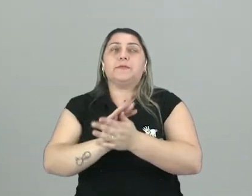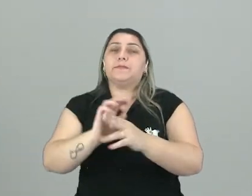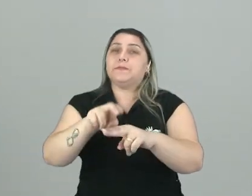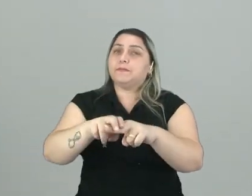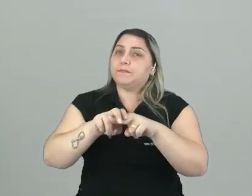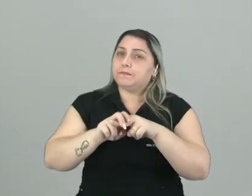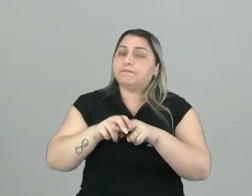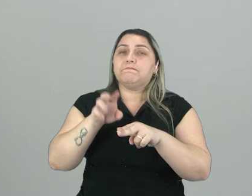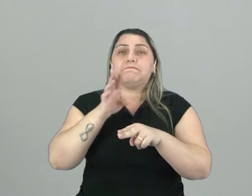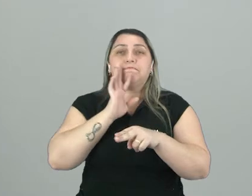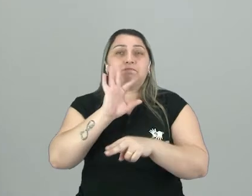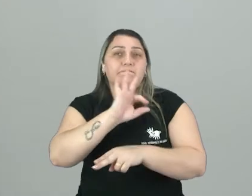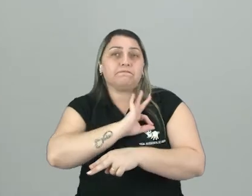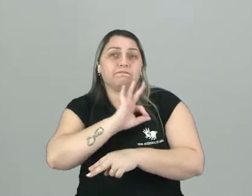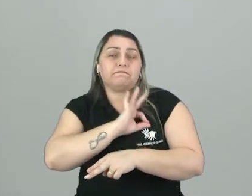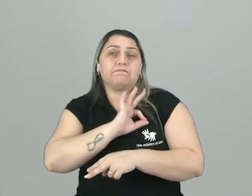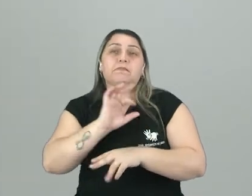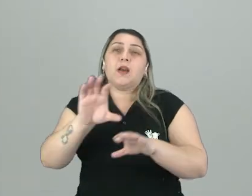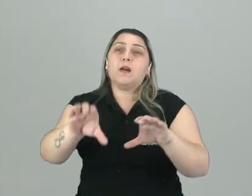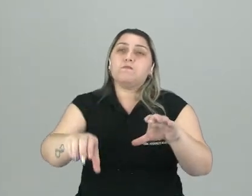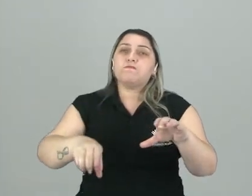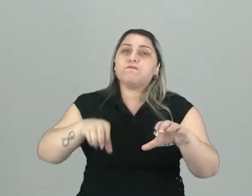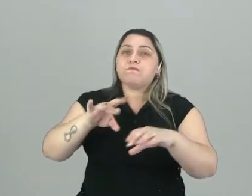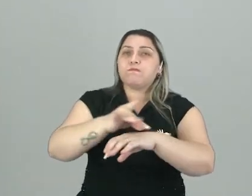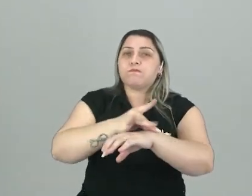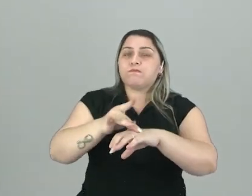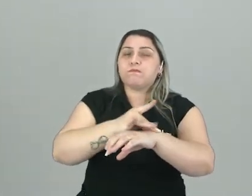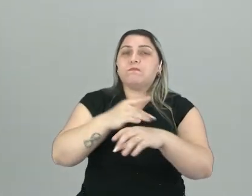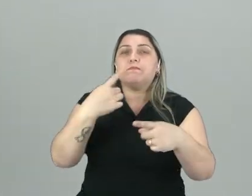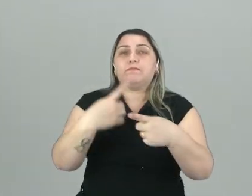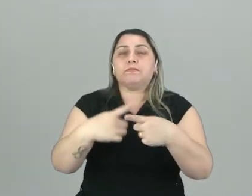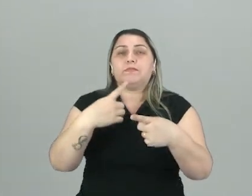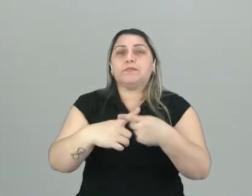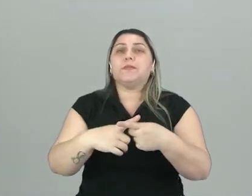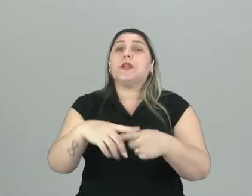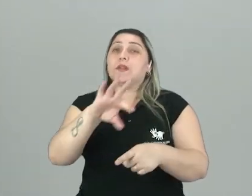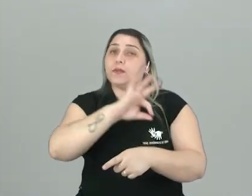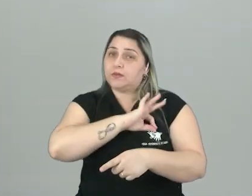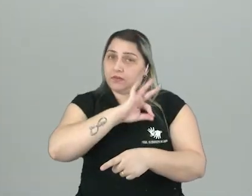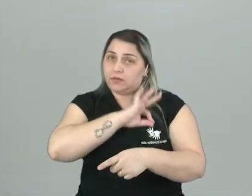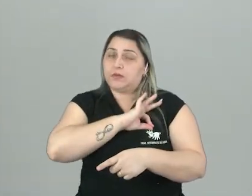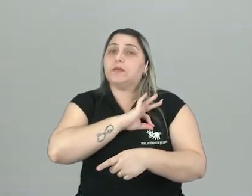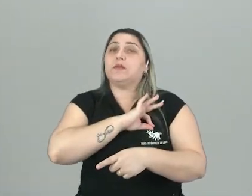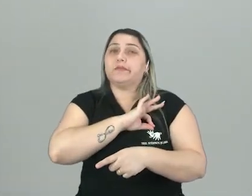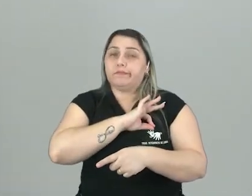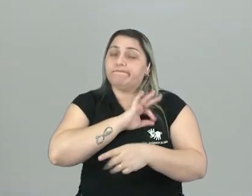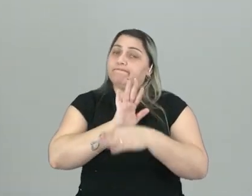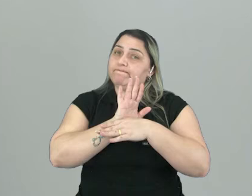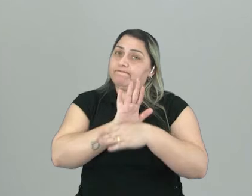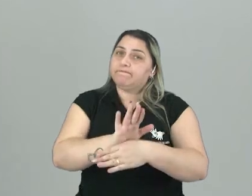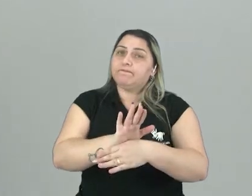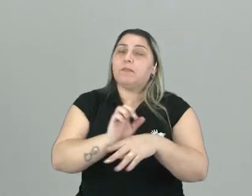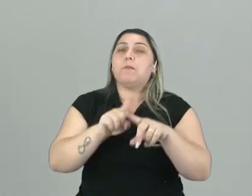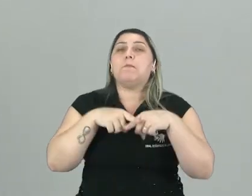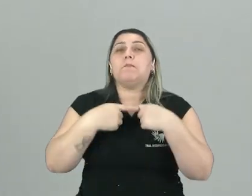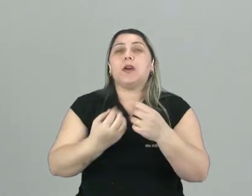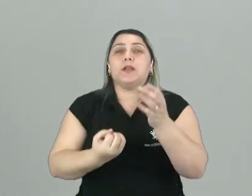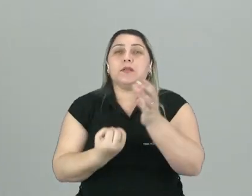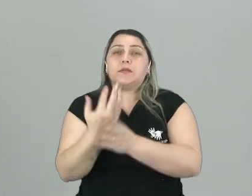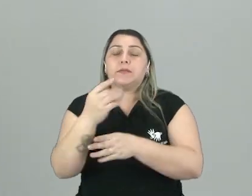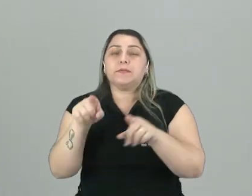que eles ficam conhecidos como soldados da borracha, porque eles eram soldados de guerra, eles estavam ajudando na guerra, mas